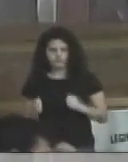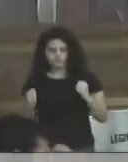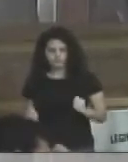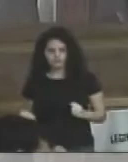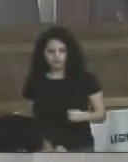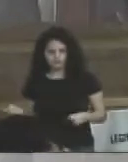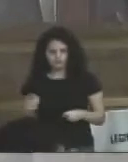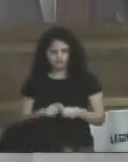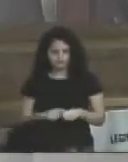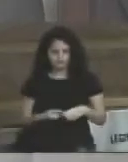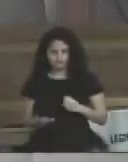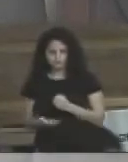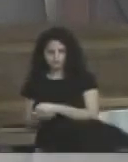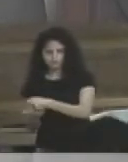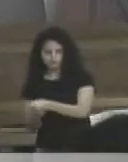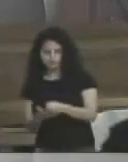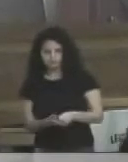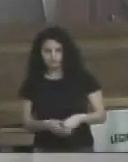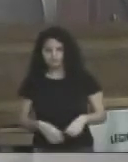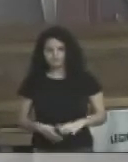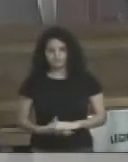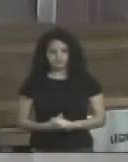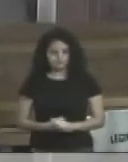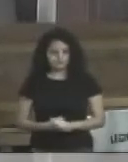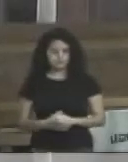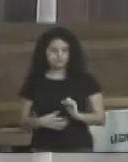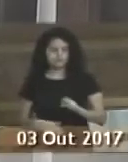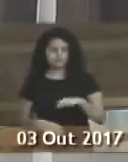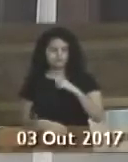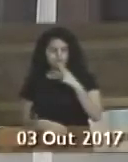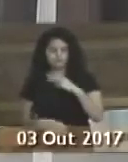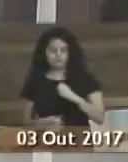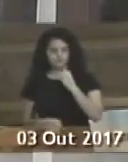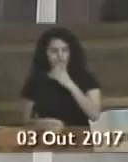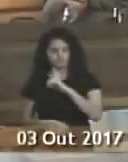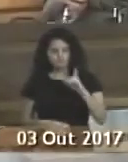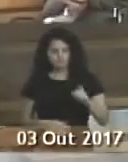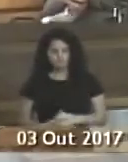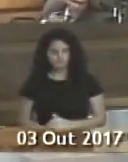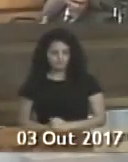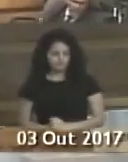os seus produtos. Presidente, são essas minhas palavras. Um bom dia.